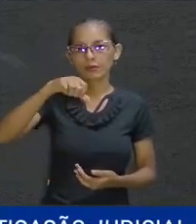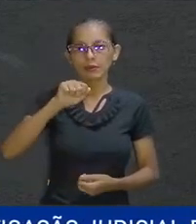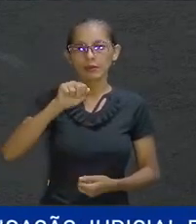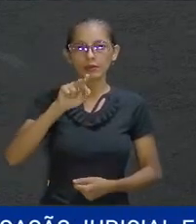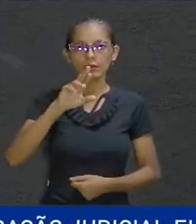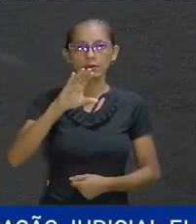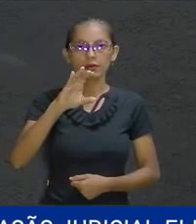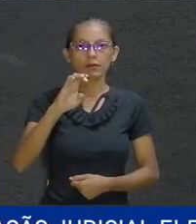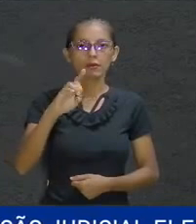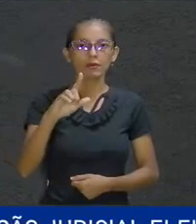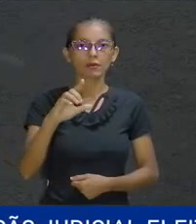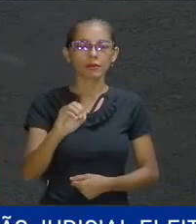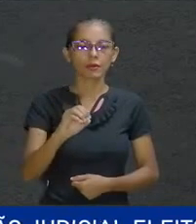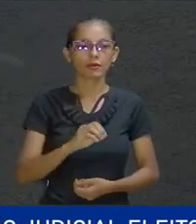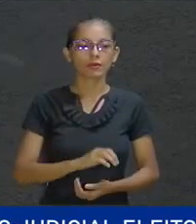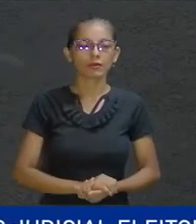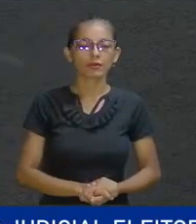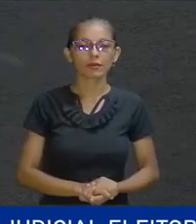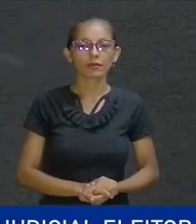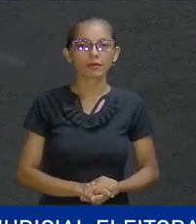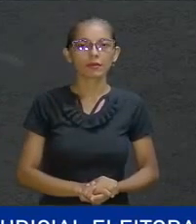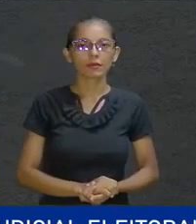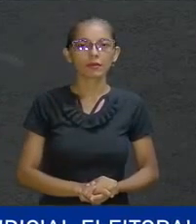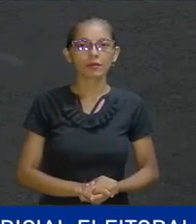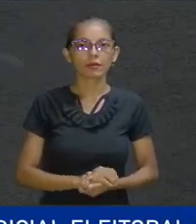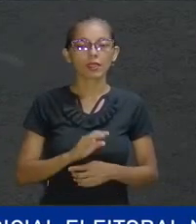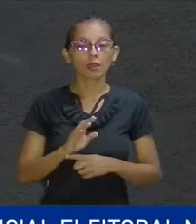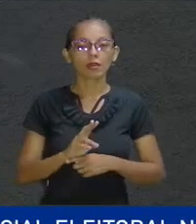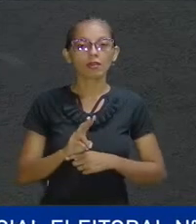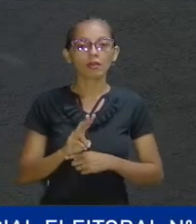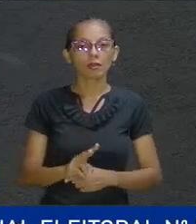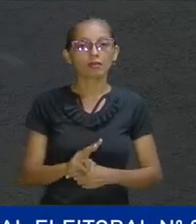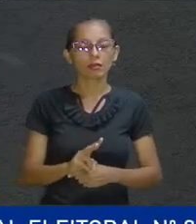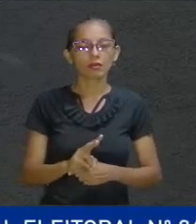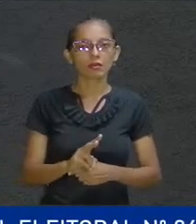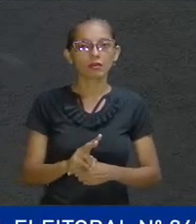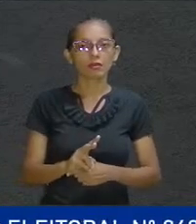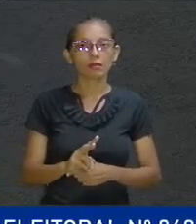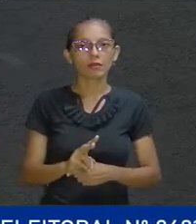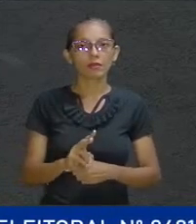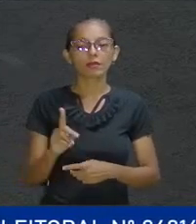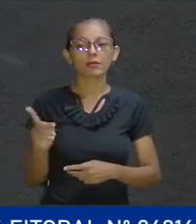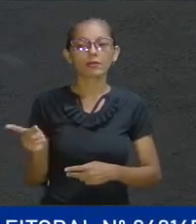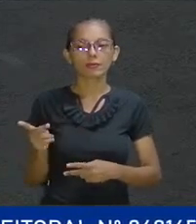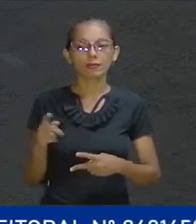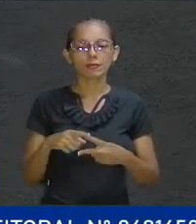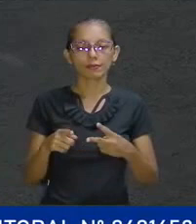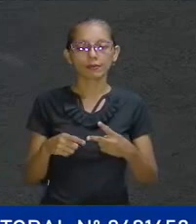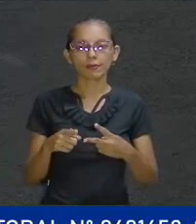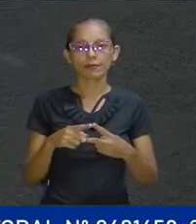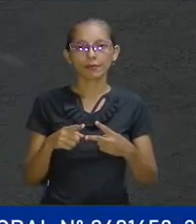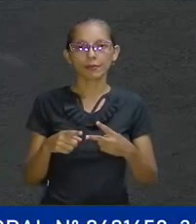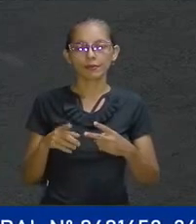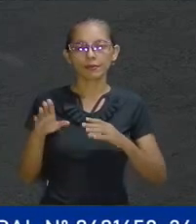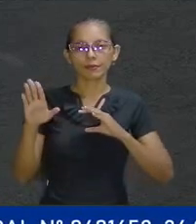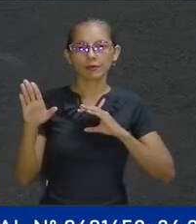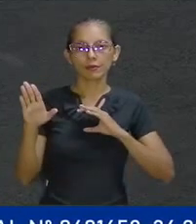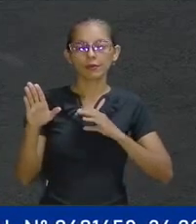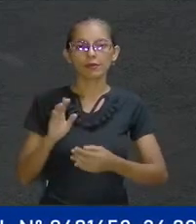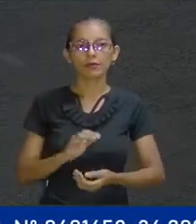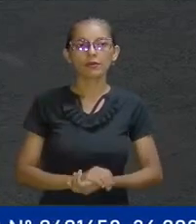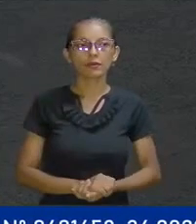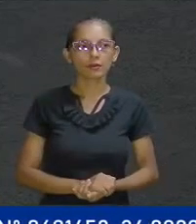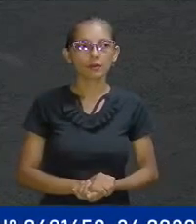Marcelo atuará na defesa dos investigados citados anteriormente: João Costa, Zeneide Costa, Aline da